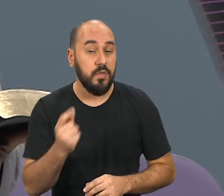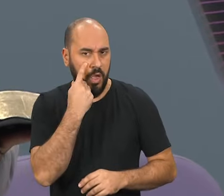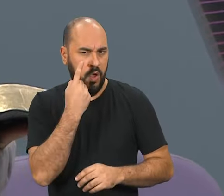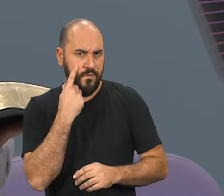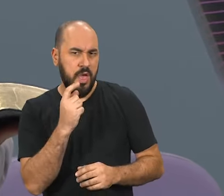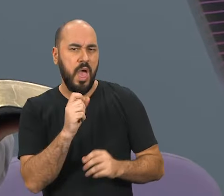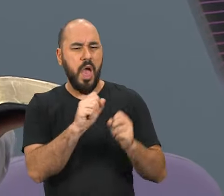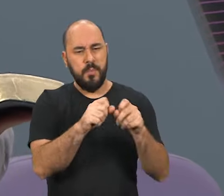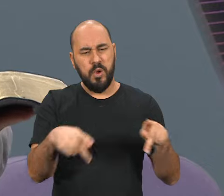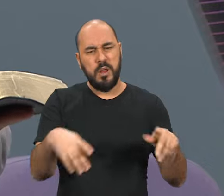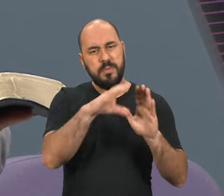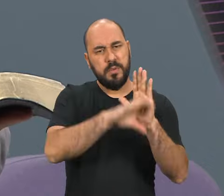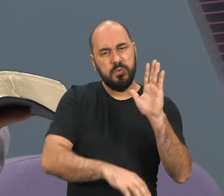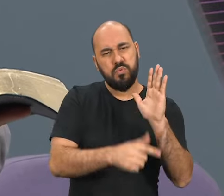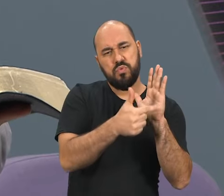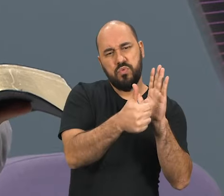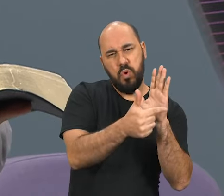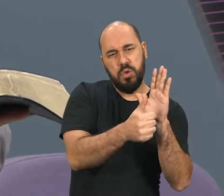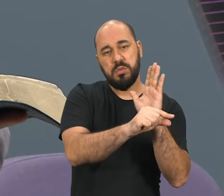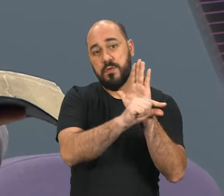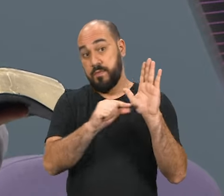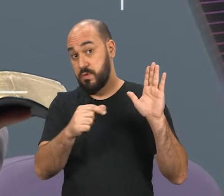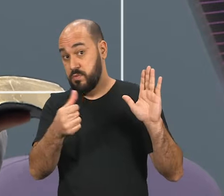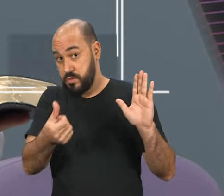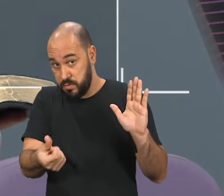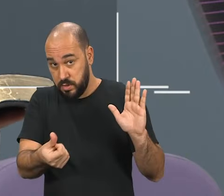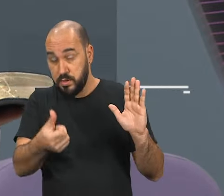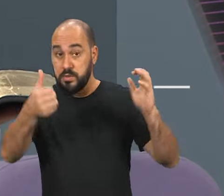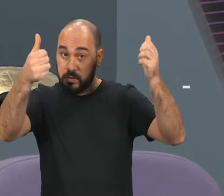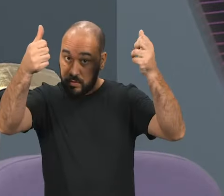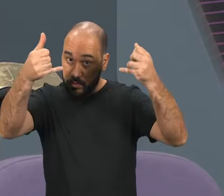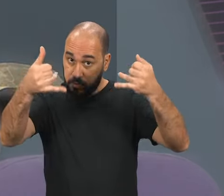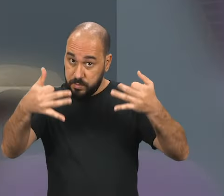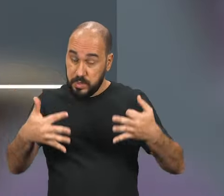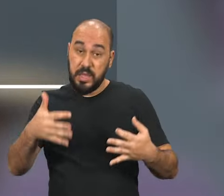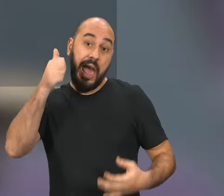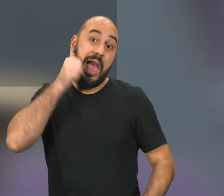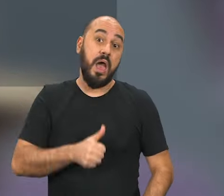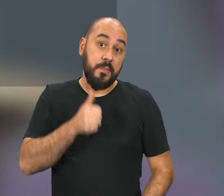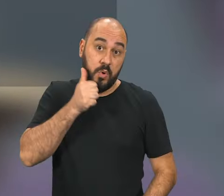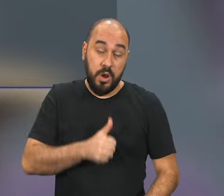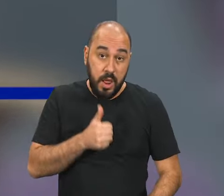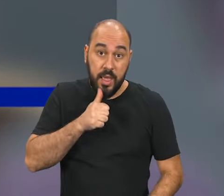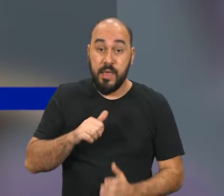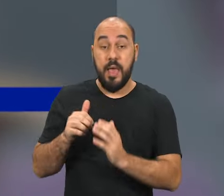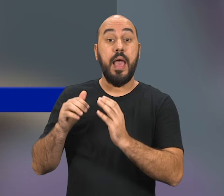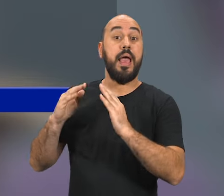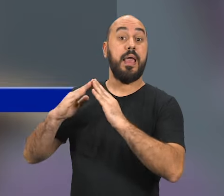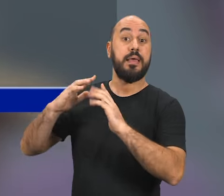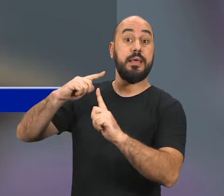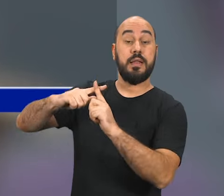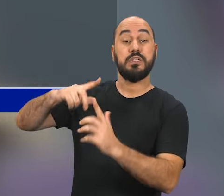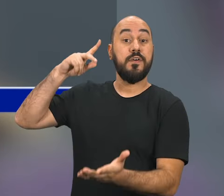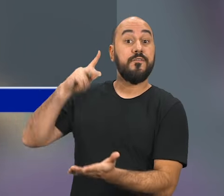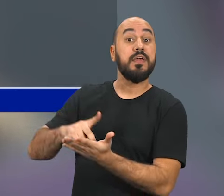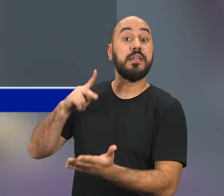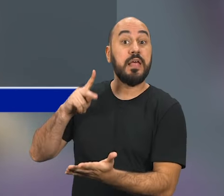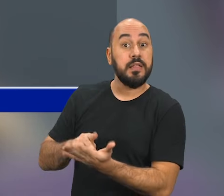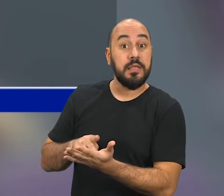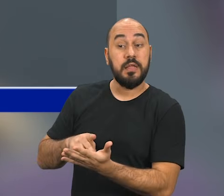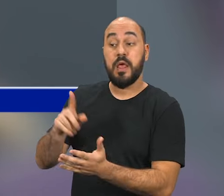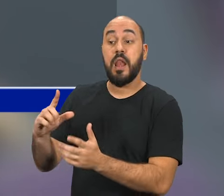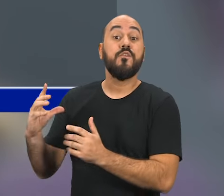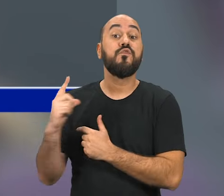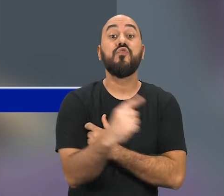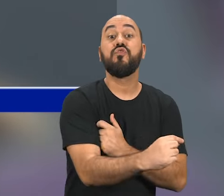verso 6, vai perceber que Apocalipse 12, verso 6, fala que a mulher, a igreja verdadeira, fugiu para o